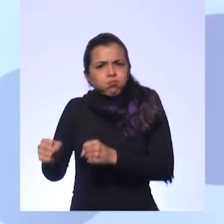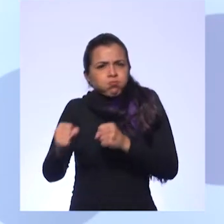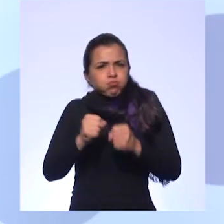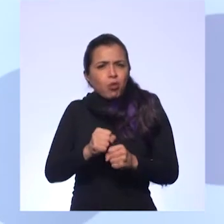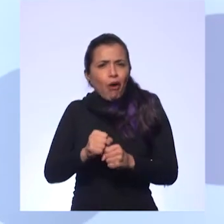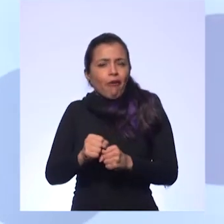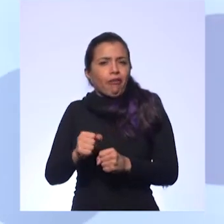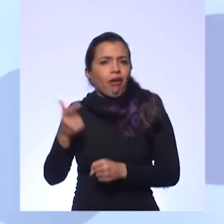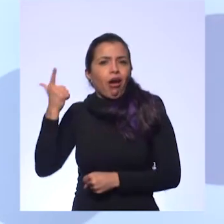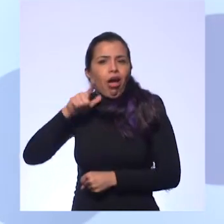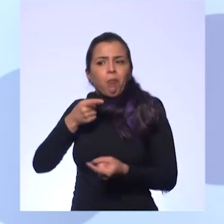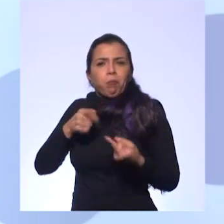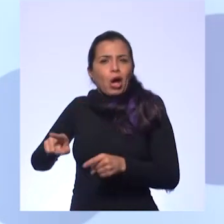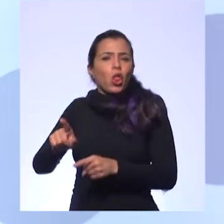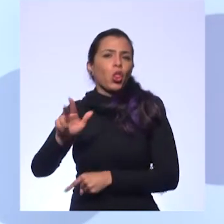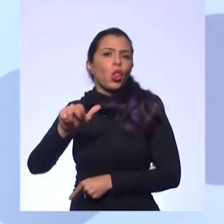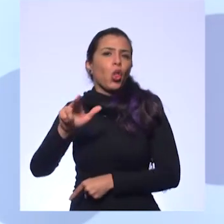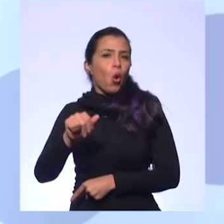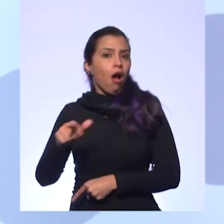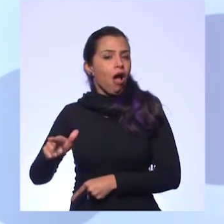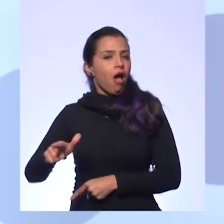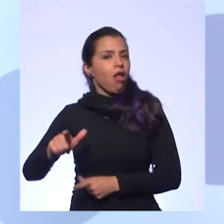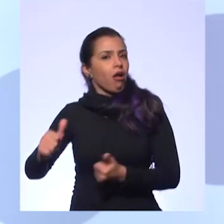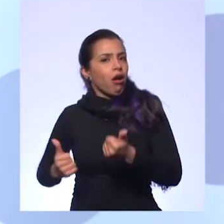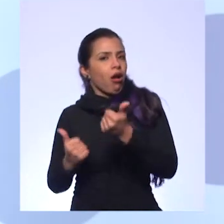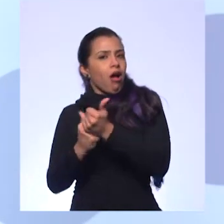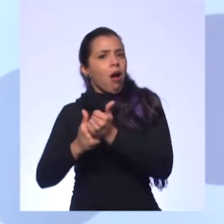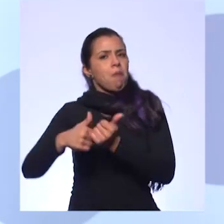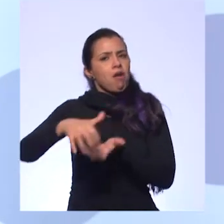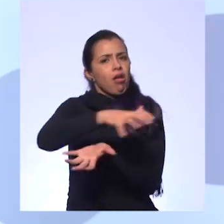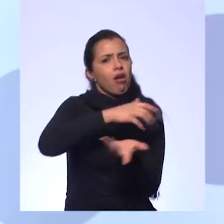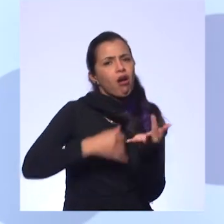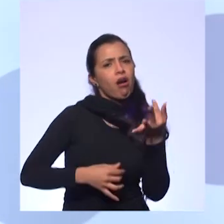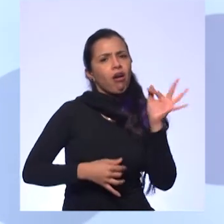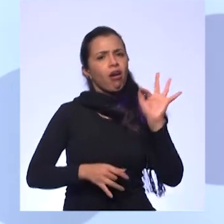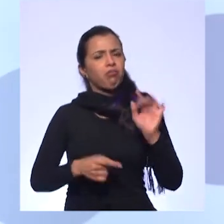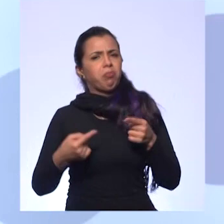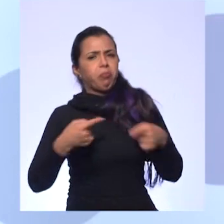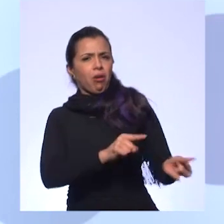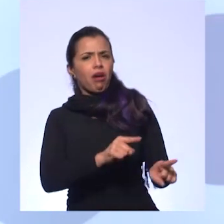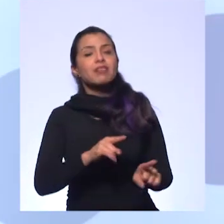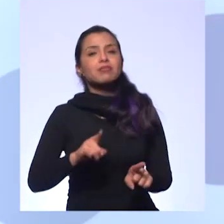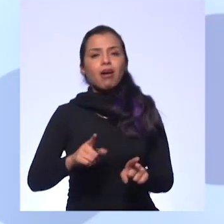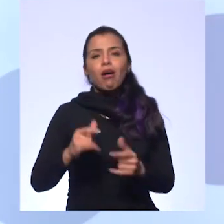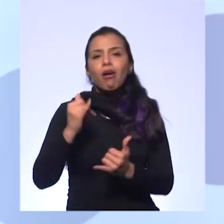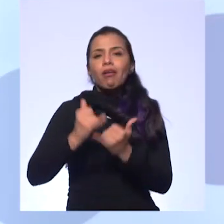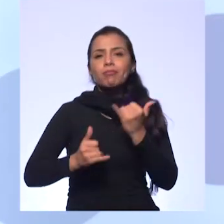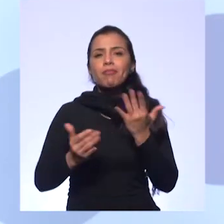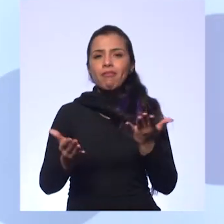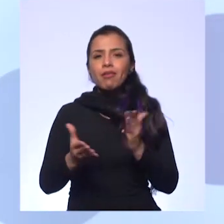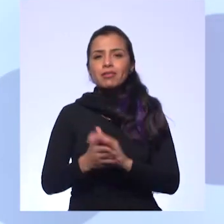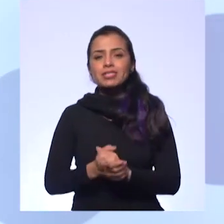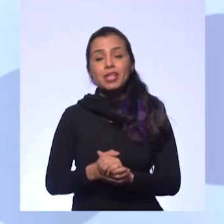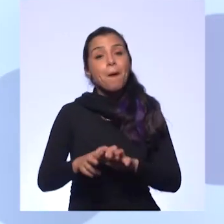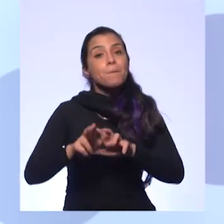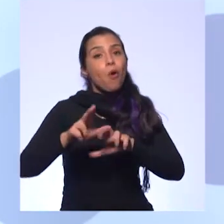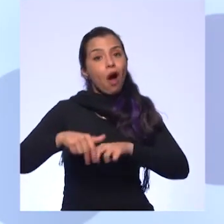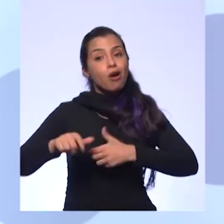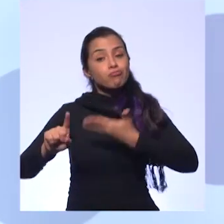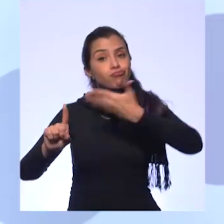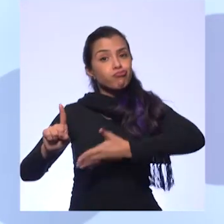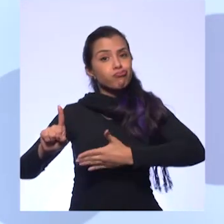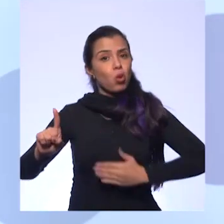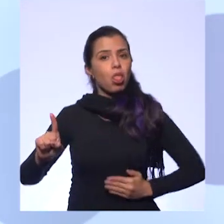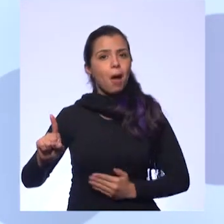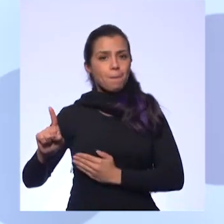as suas tropas, ele ganha, ele defende a revolução. Aqui não tem primeira coligação que tem a vez, né? Graças ao Napoleão Bonaparte.